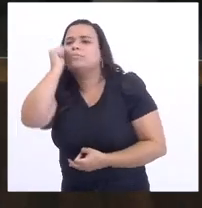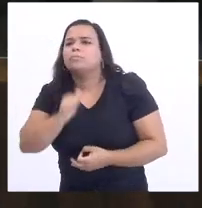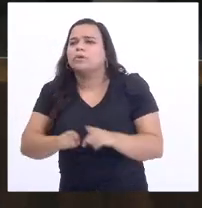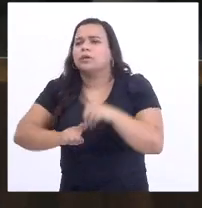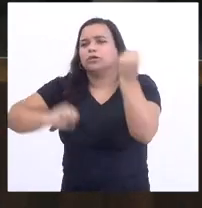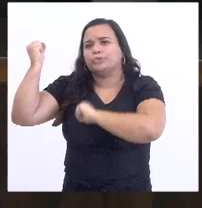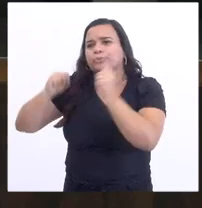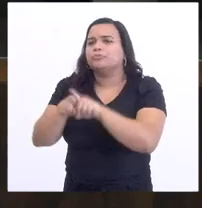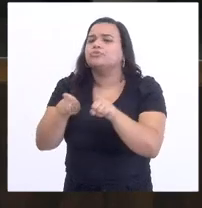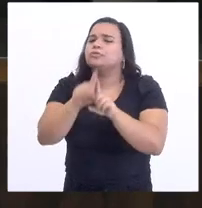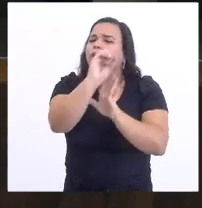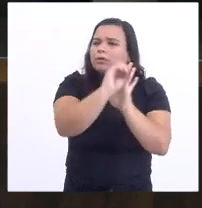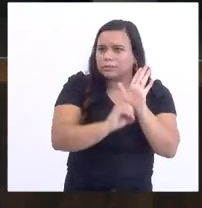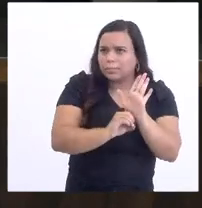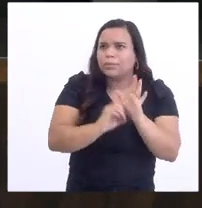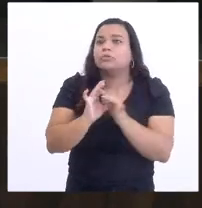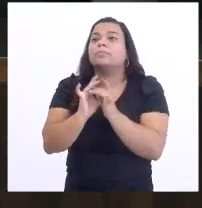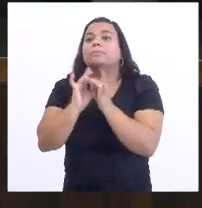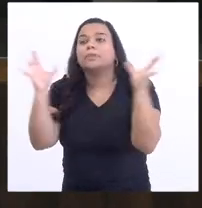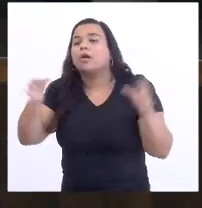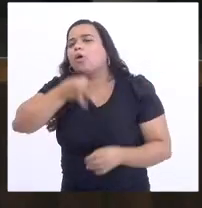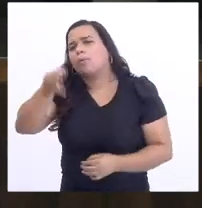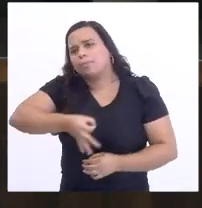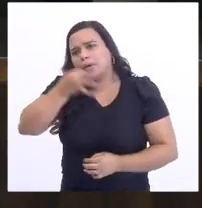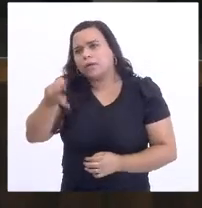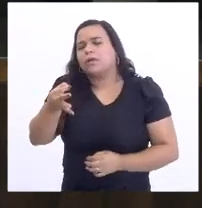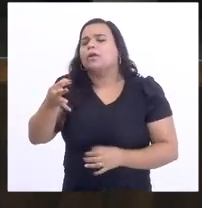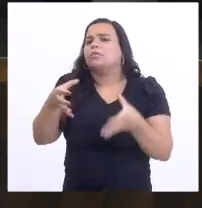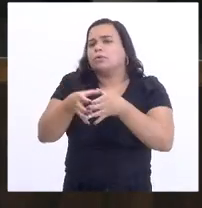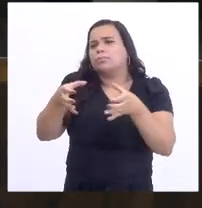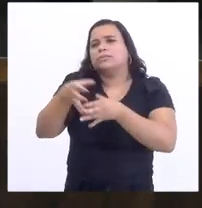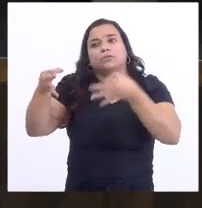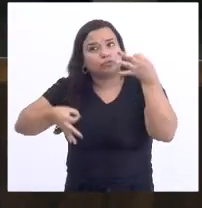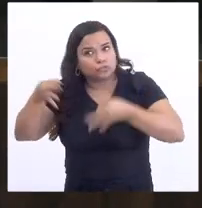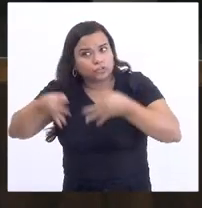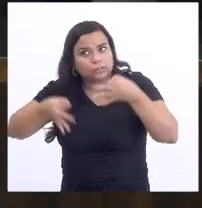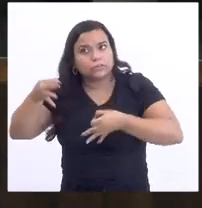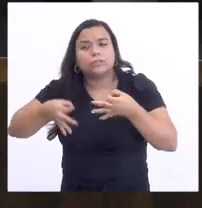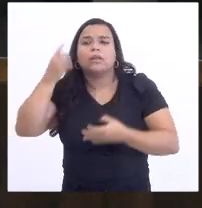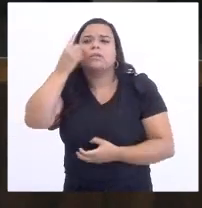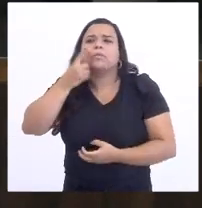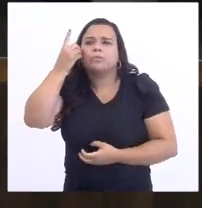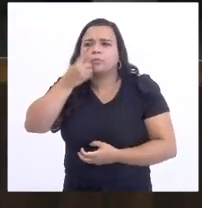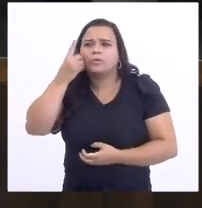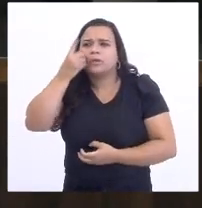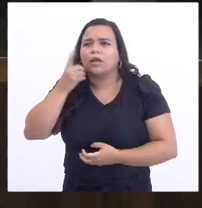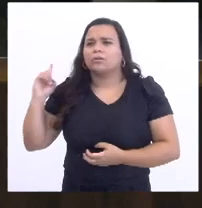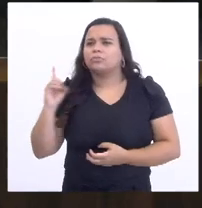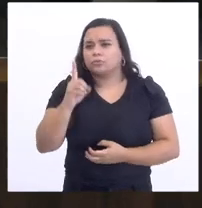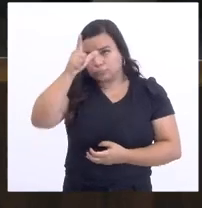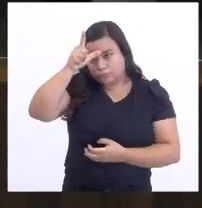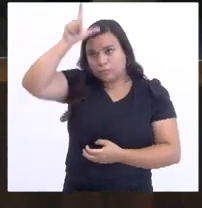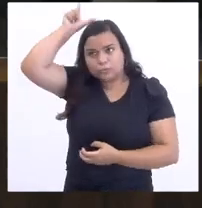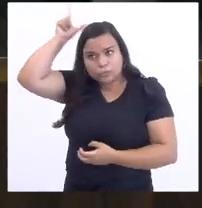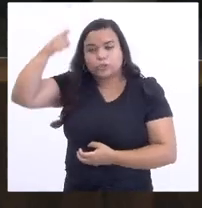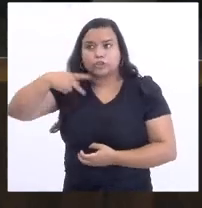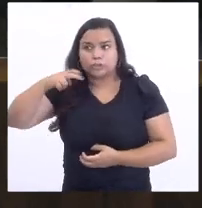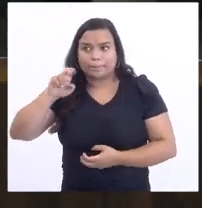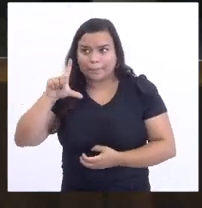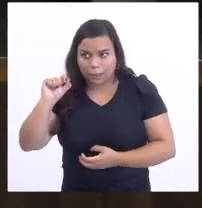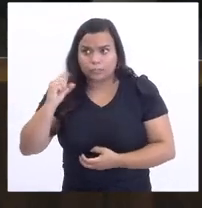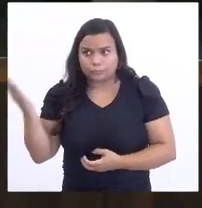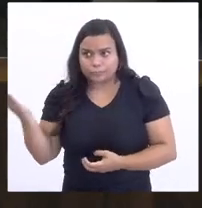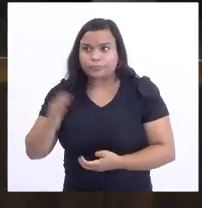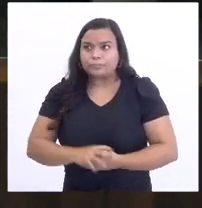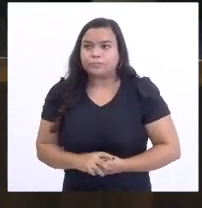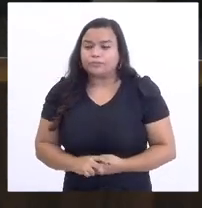de Orçamento. Para emitir parecer pela Comissão de Constituição e Justiça, deputado Luiz Paulo.